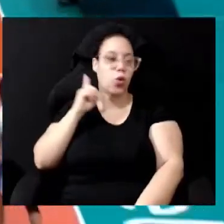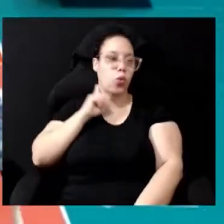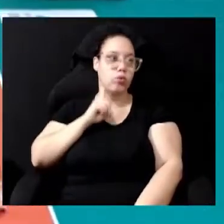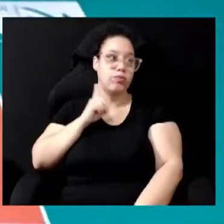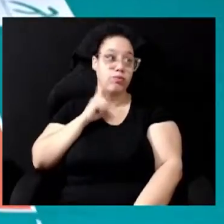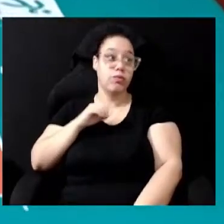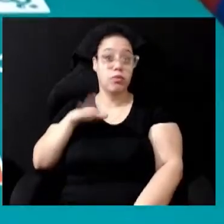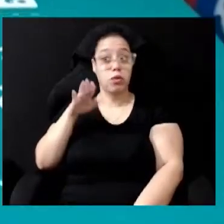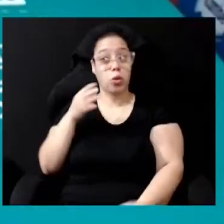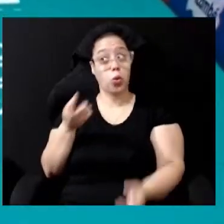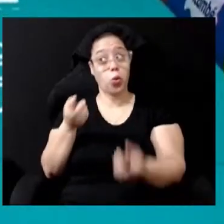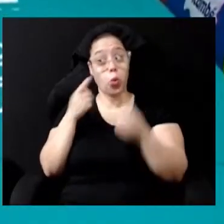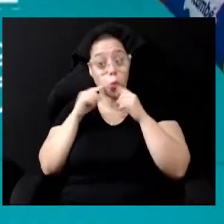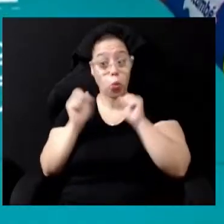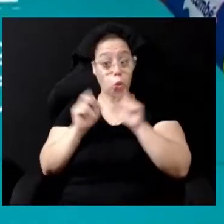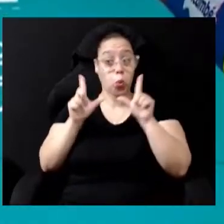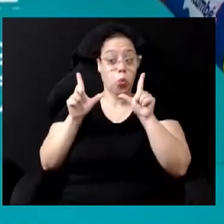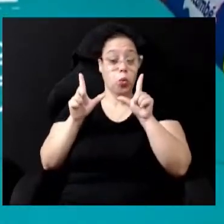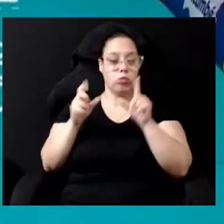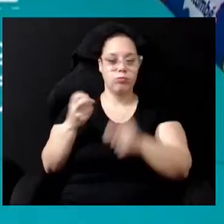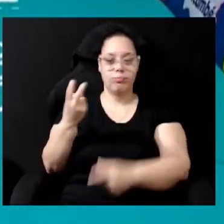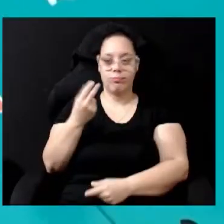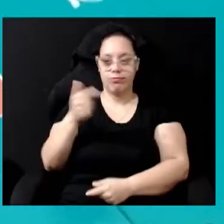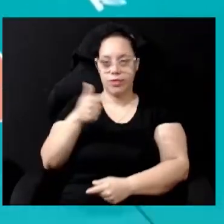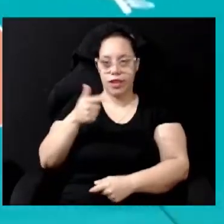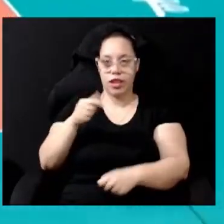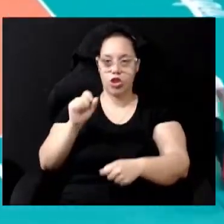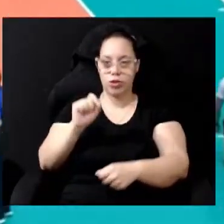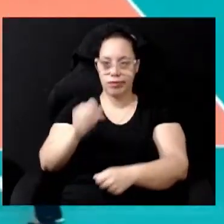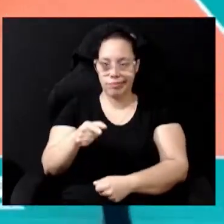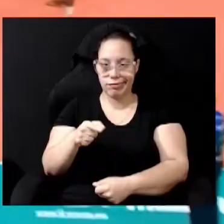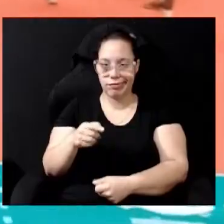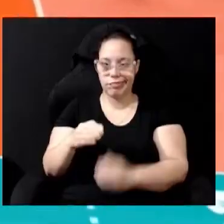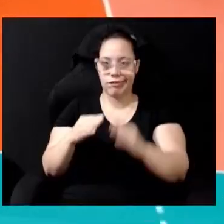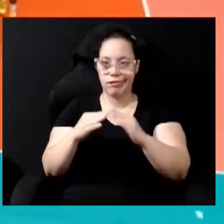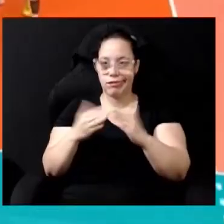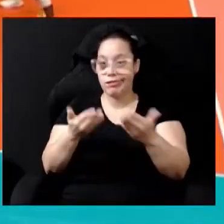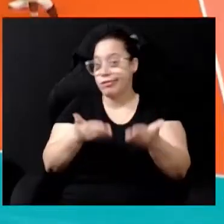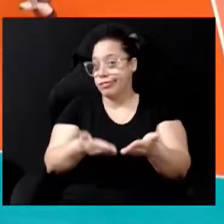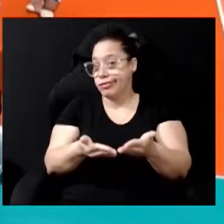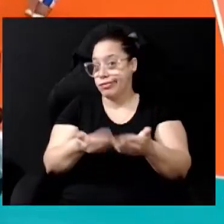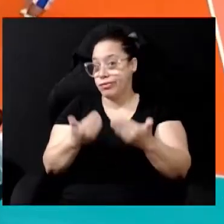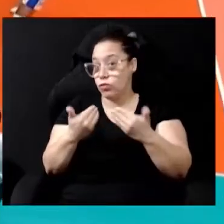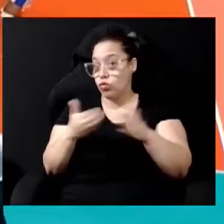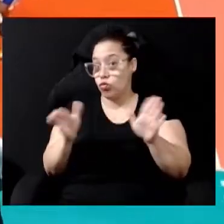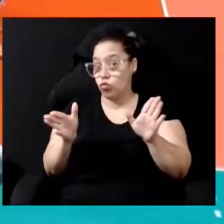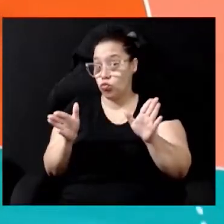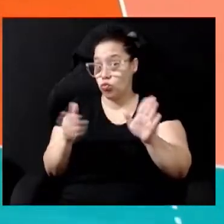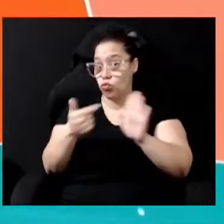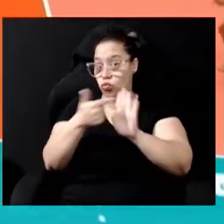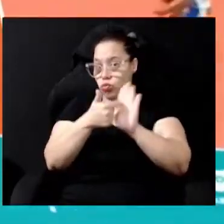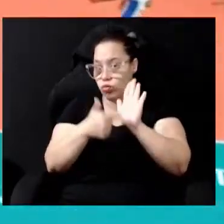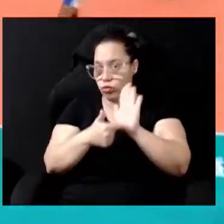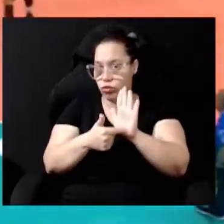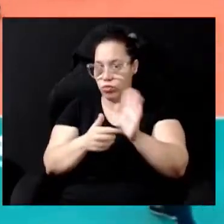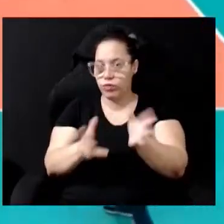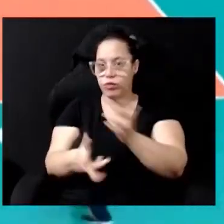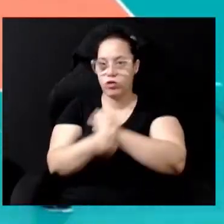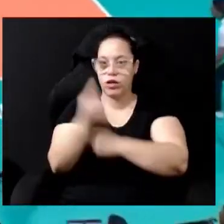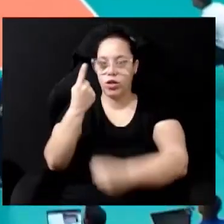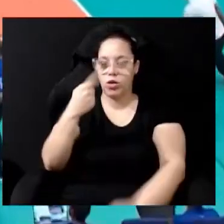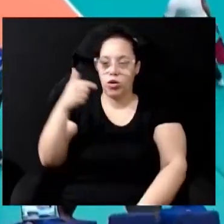ligado. A partir do 7º ponto, os donos da casa começaram a abrir no marcador e fecharam o primeiro set